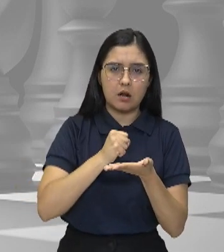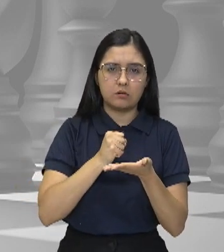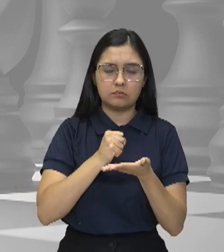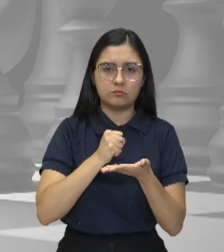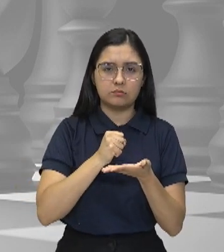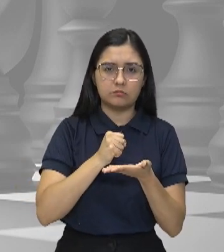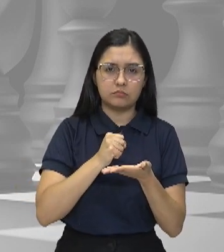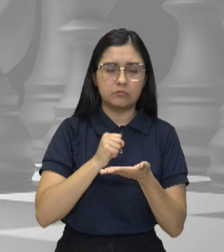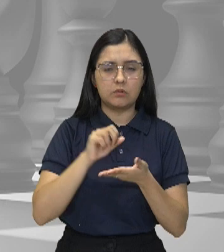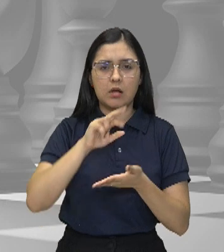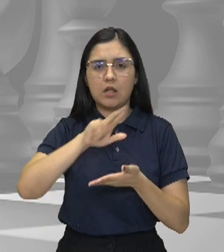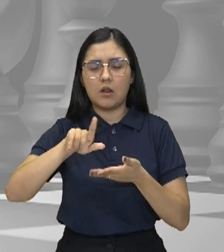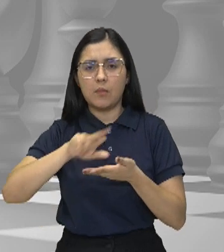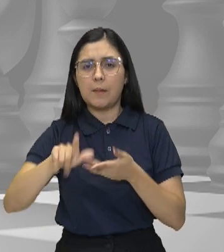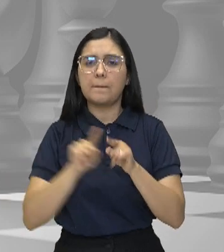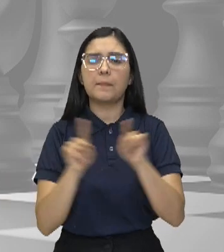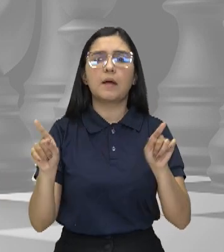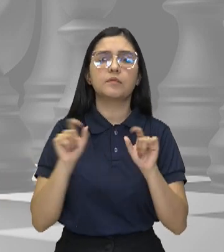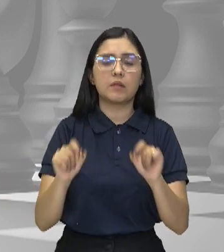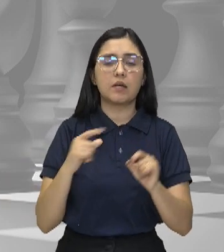do adversário, mas sim